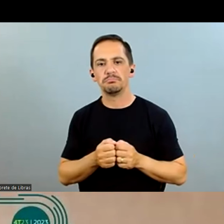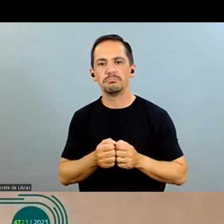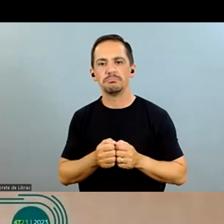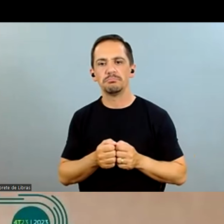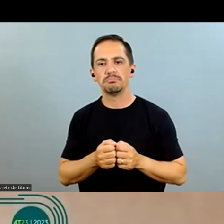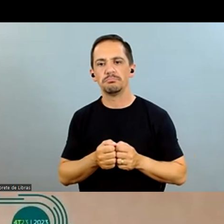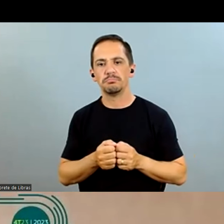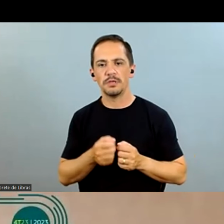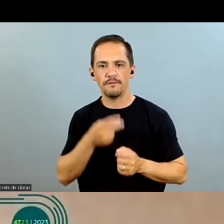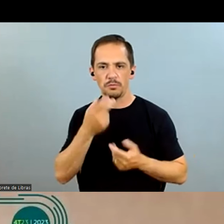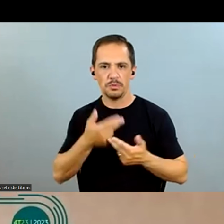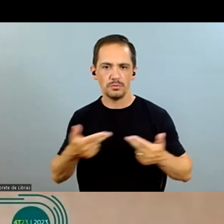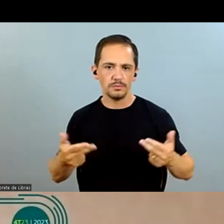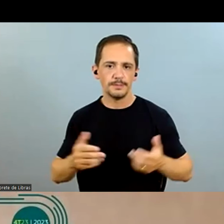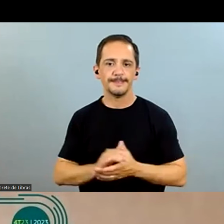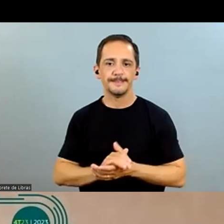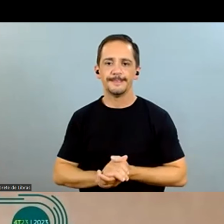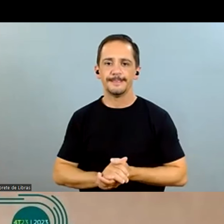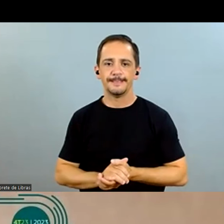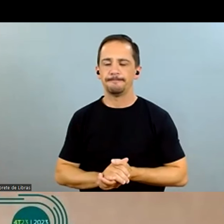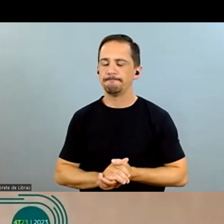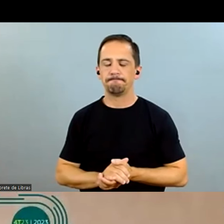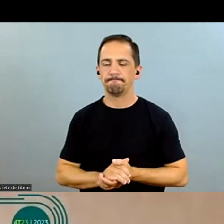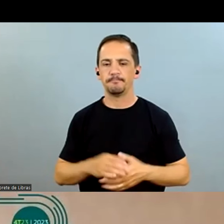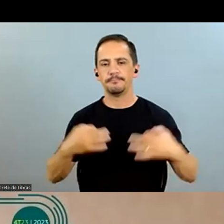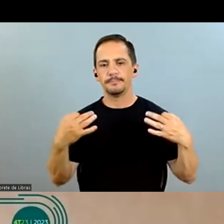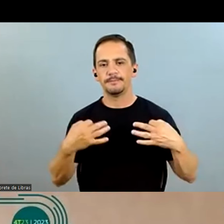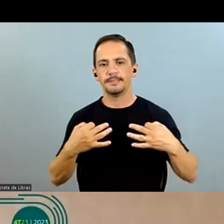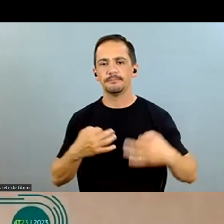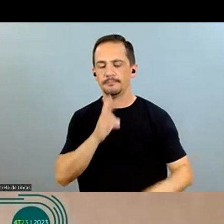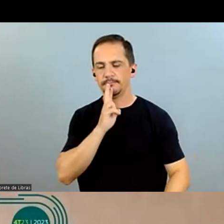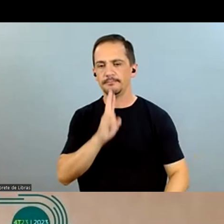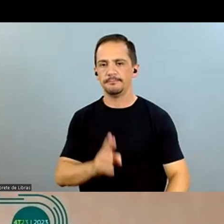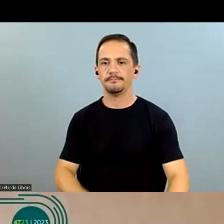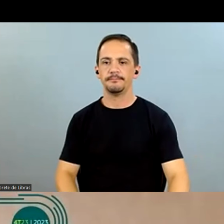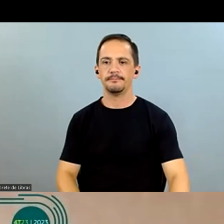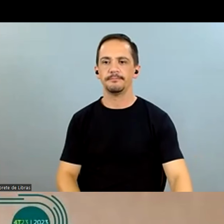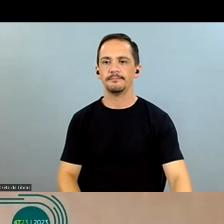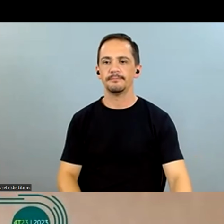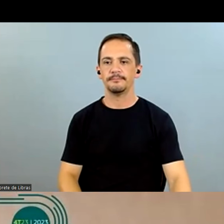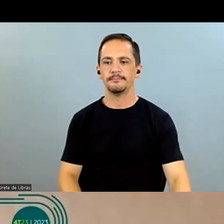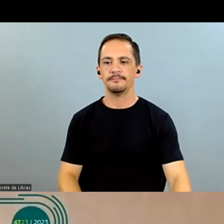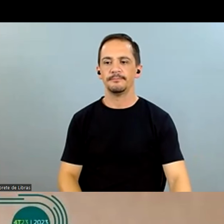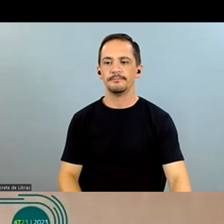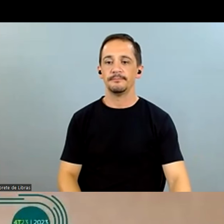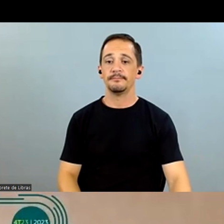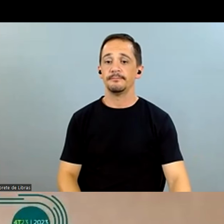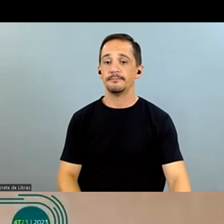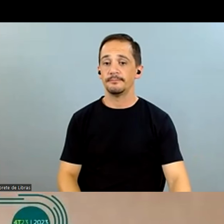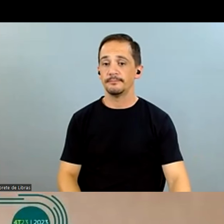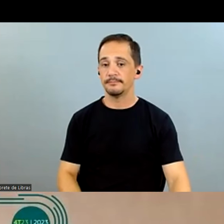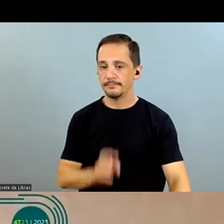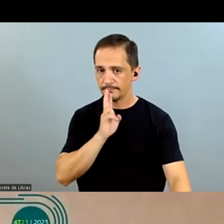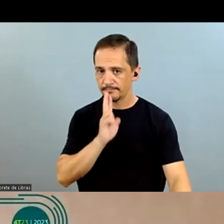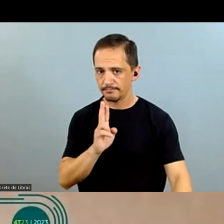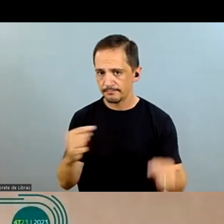Henrique não Sérgio perfeito perfeito também não caio não sei se respondi tem algum ponto